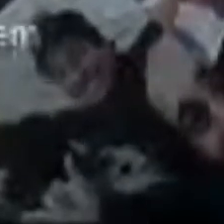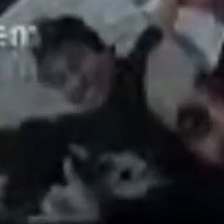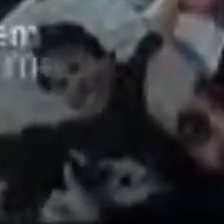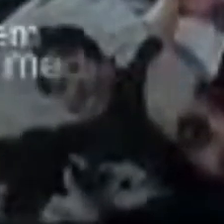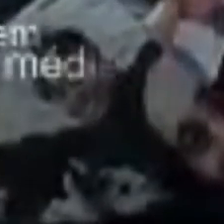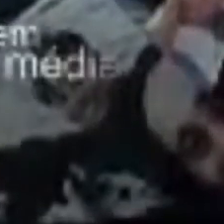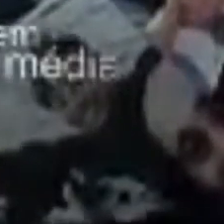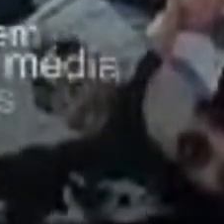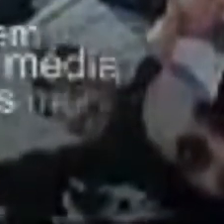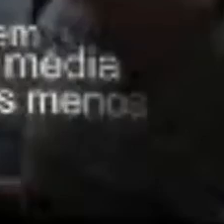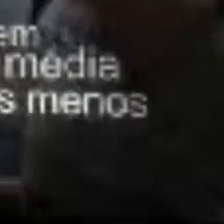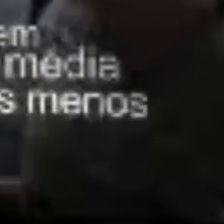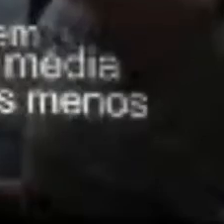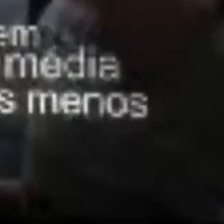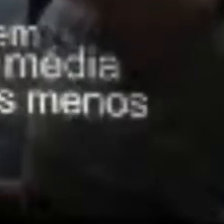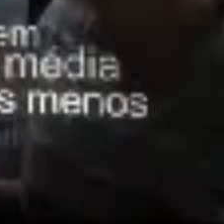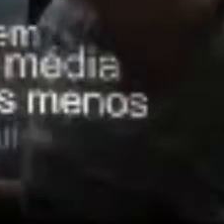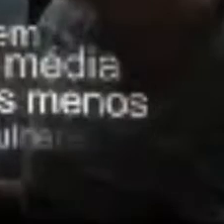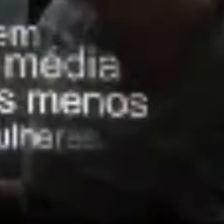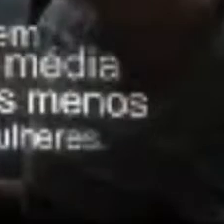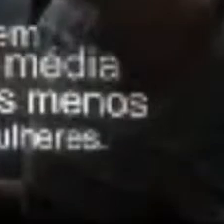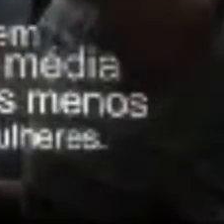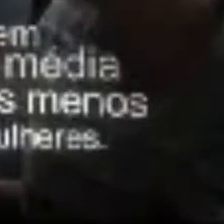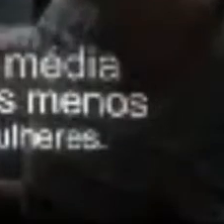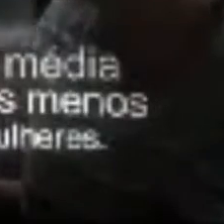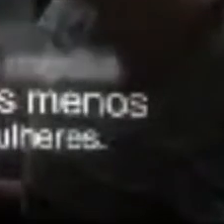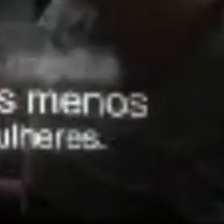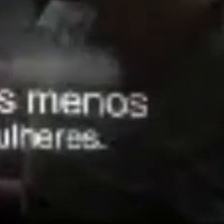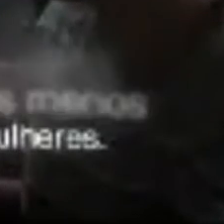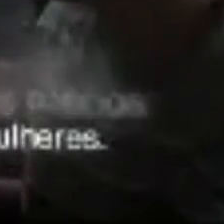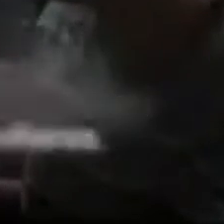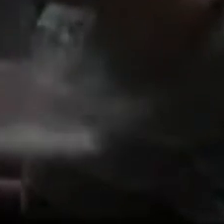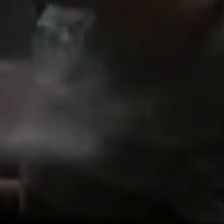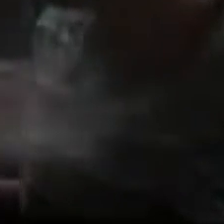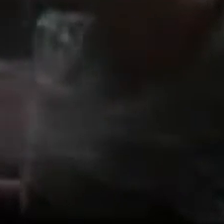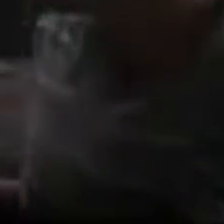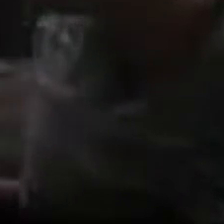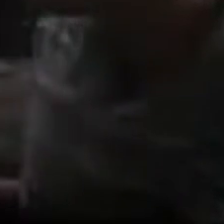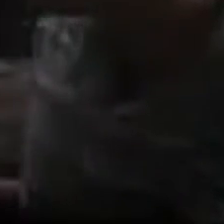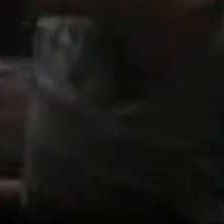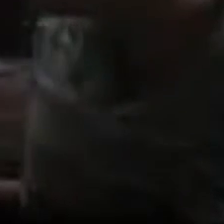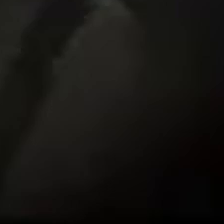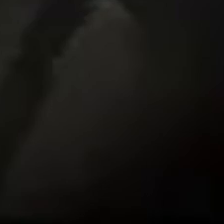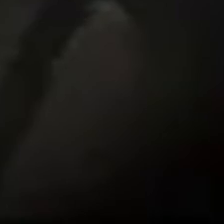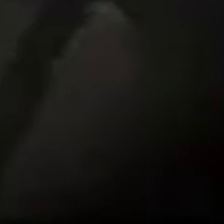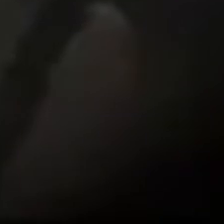Homens vivem em média 7 anos menos que as mulheres. Estranho.